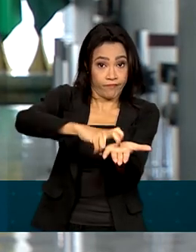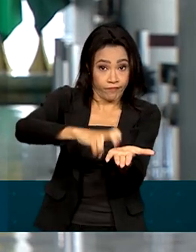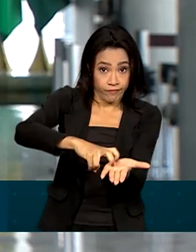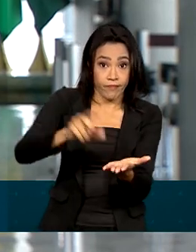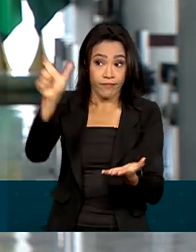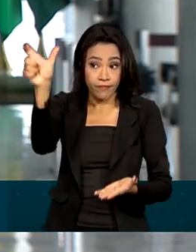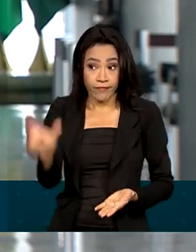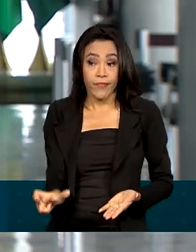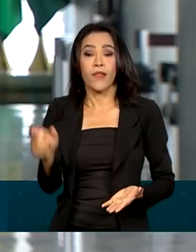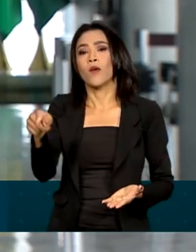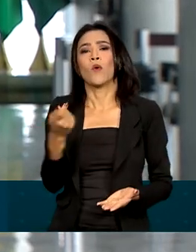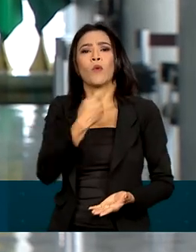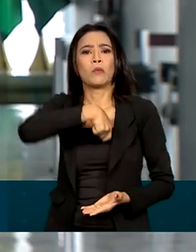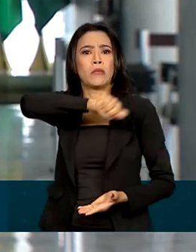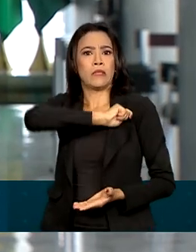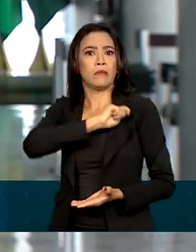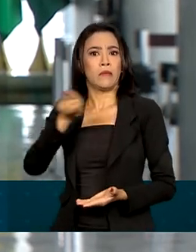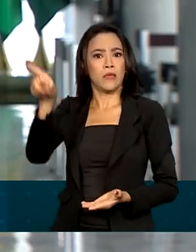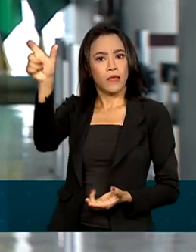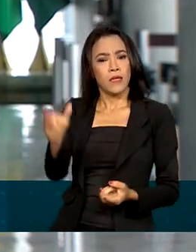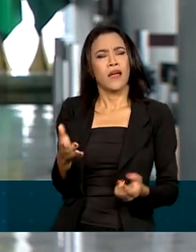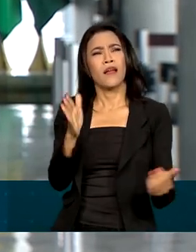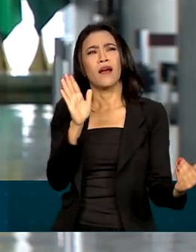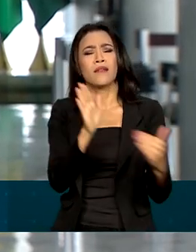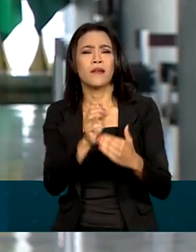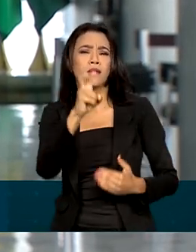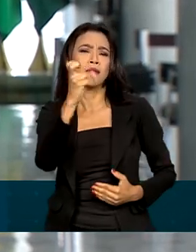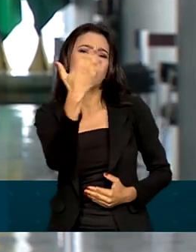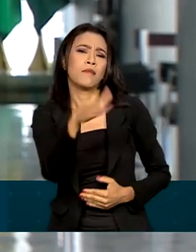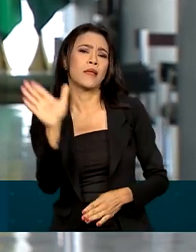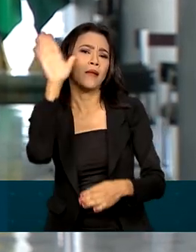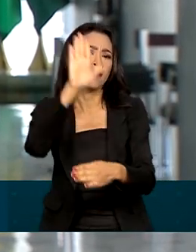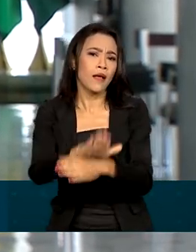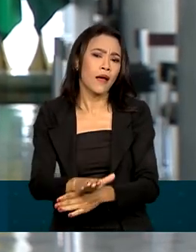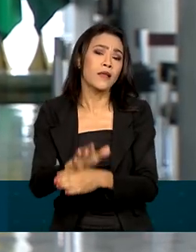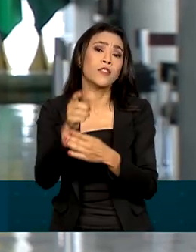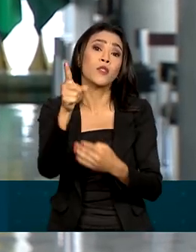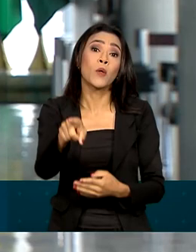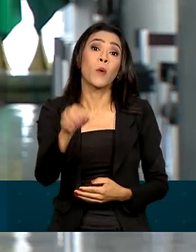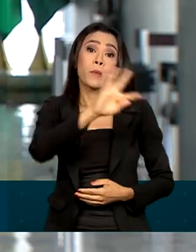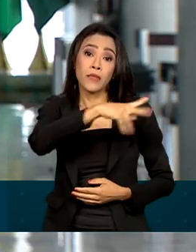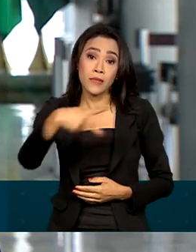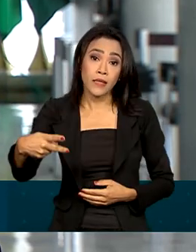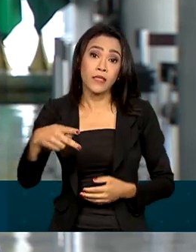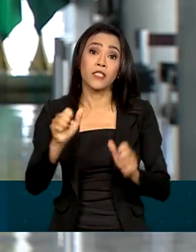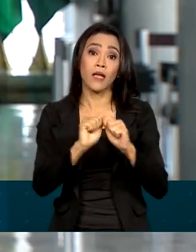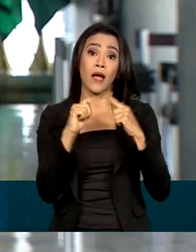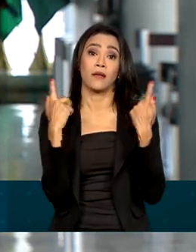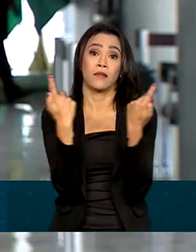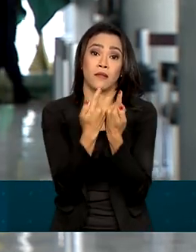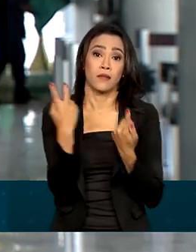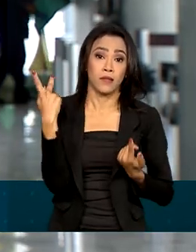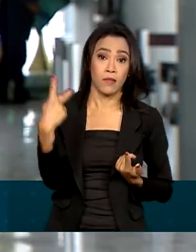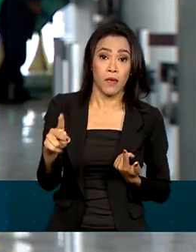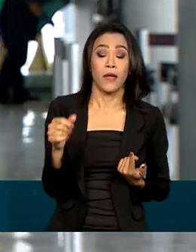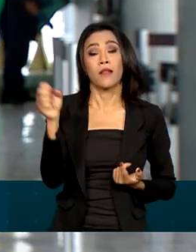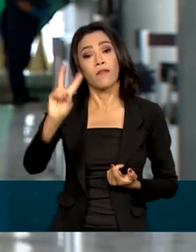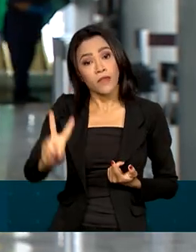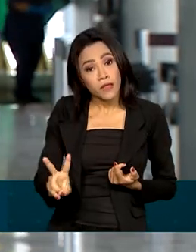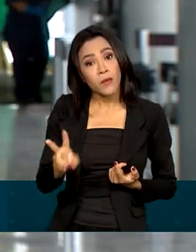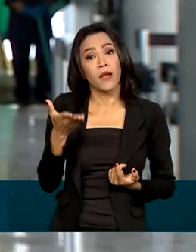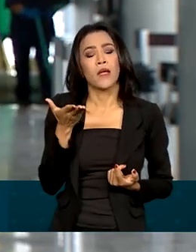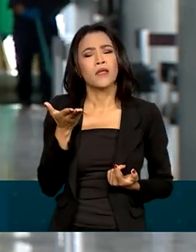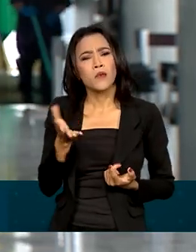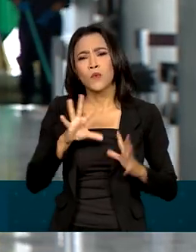VI da Espanha e vai até às 5h30 da tarde com o presidente da Assembleia Nacional da Venezuela, o Jorge Rodrigues. Todas essas